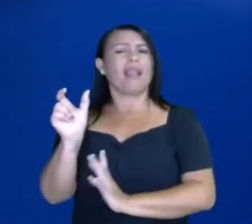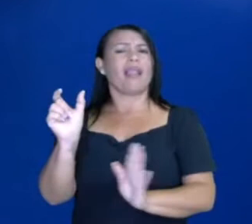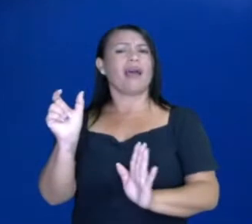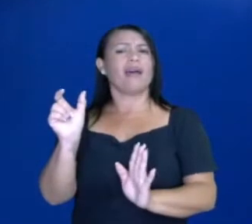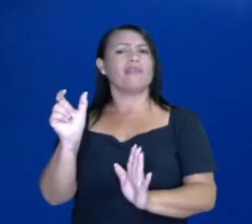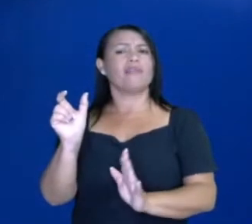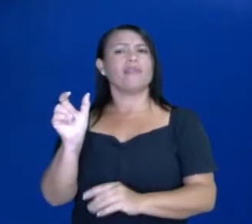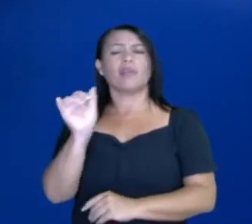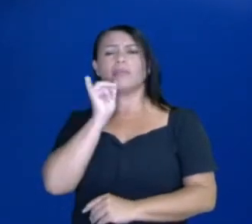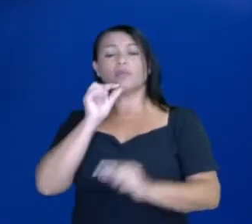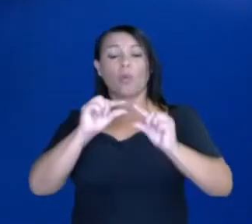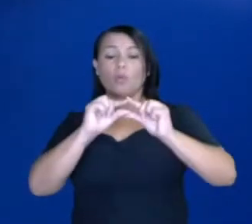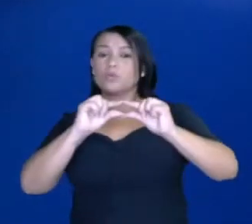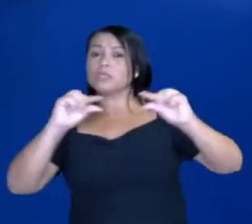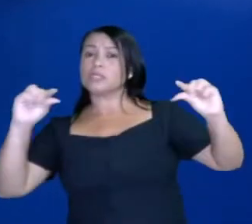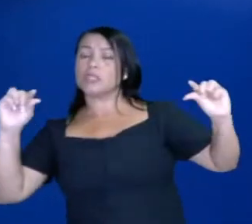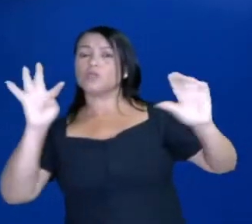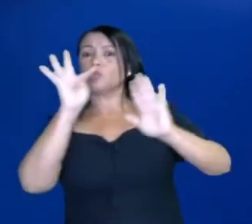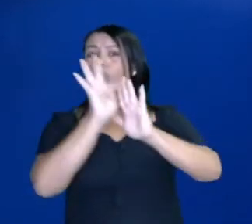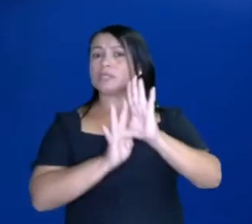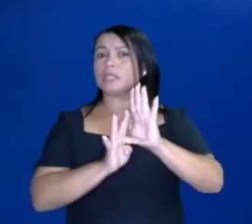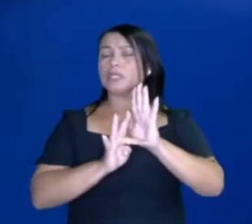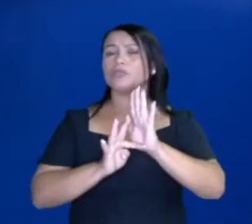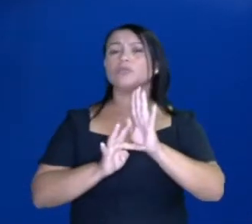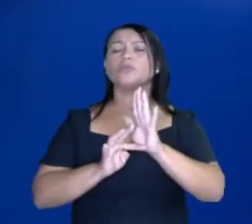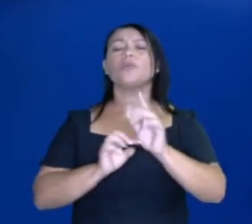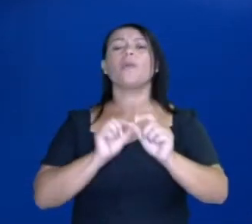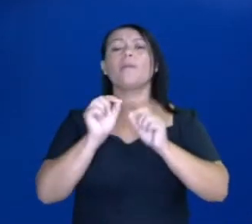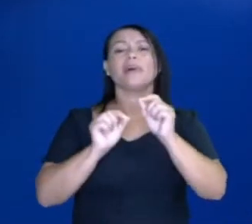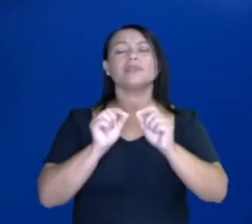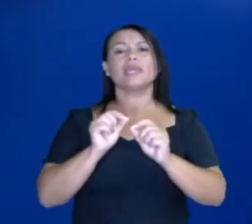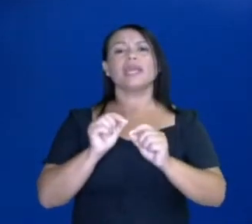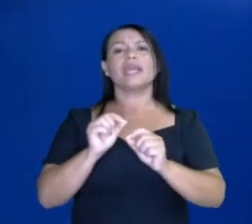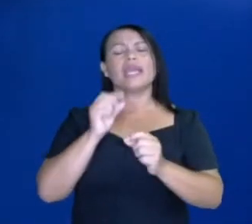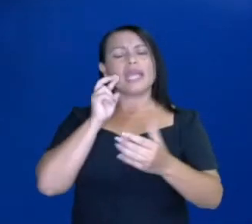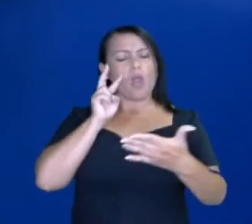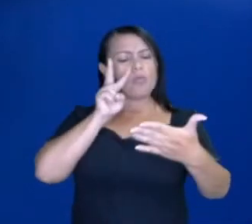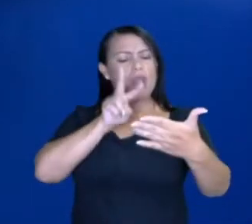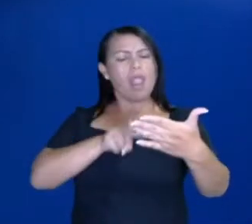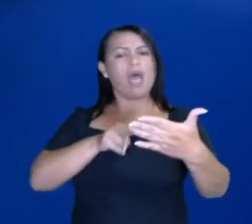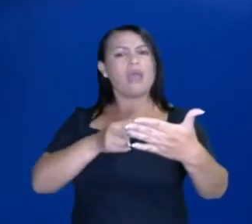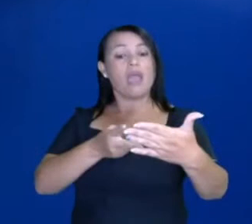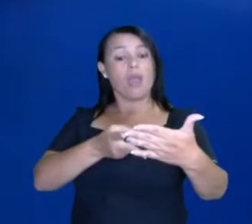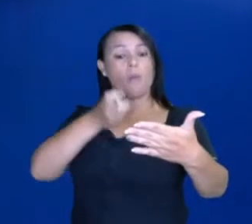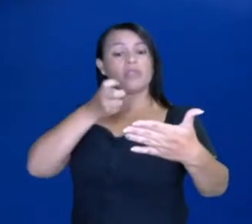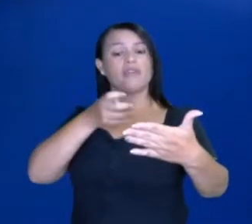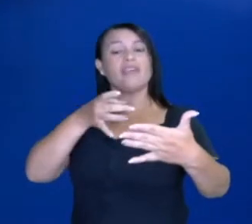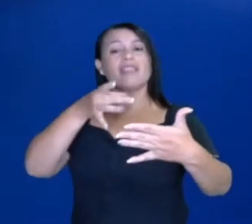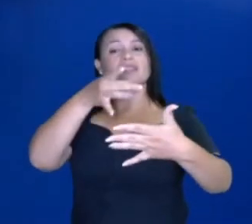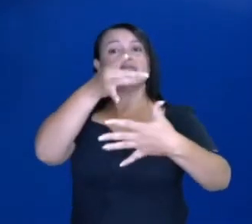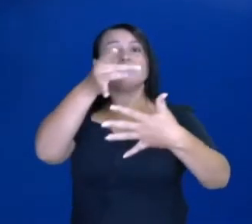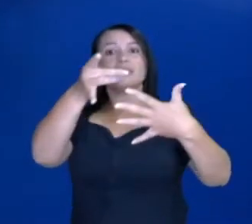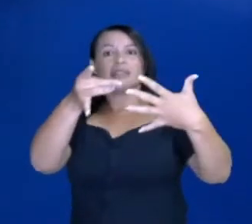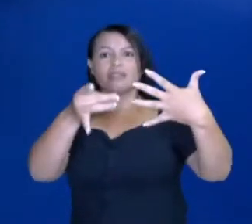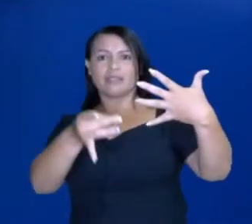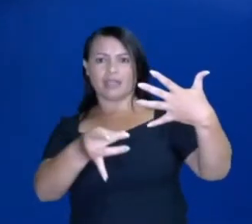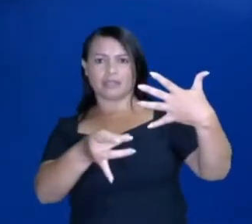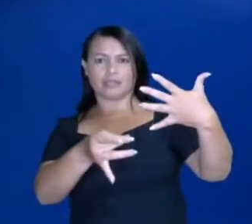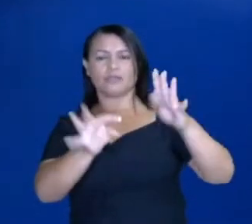um trecho do texto mais específico que me leve a obter detalhes daquele